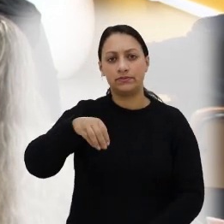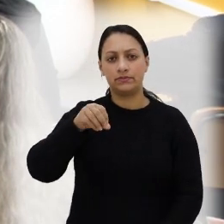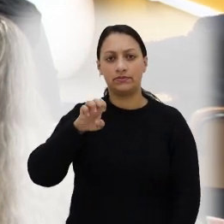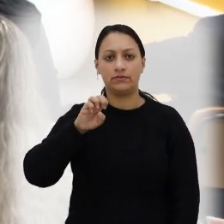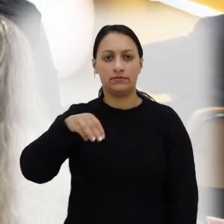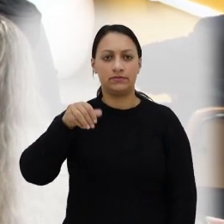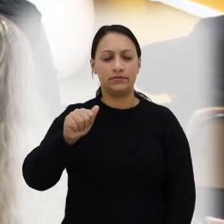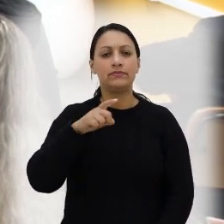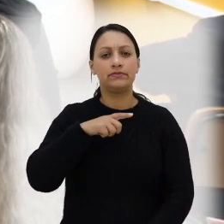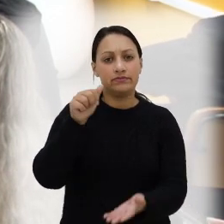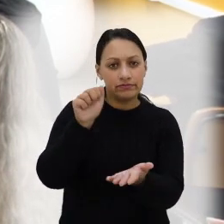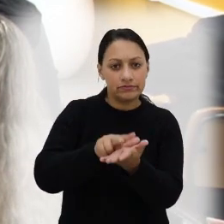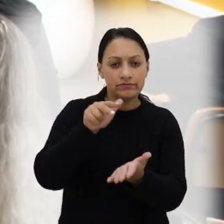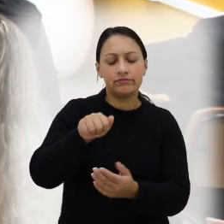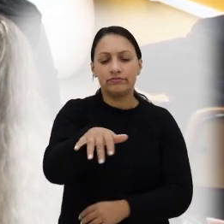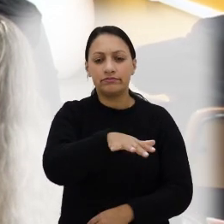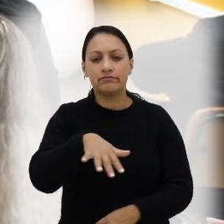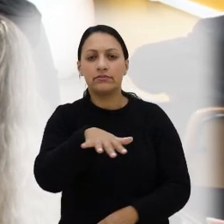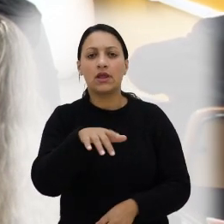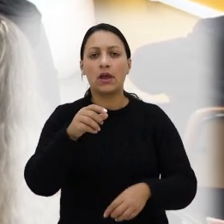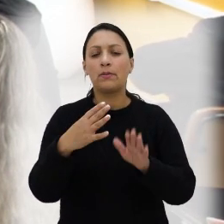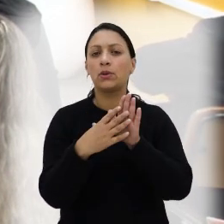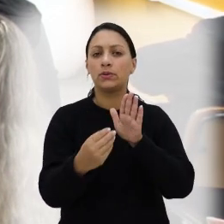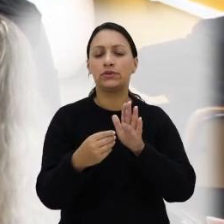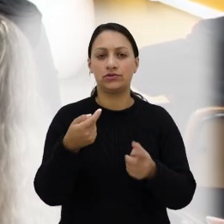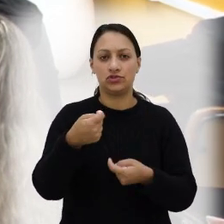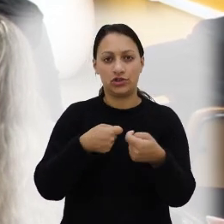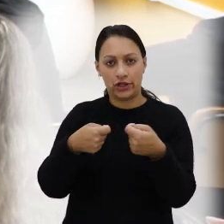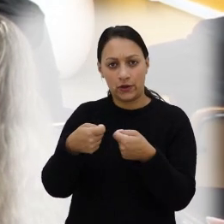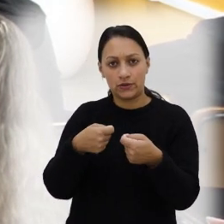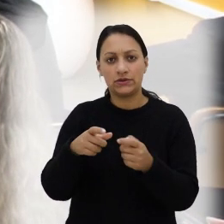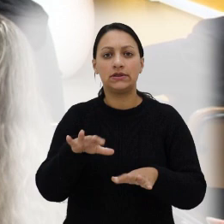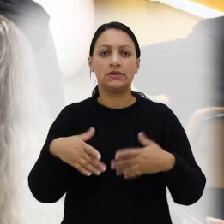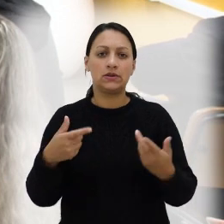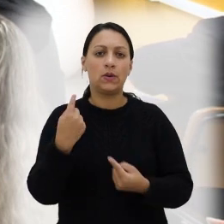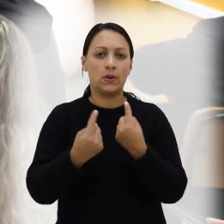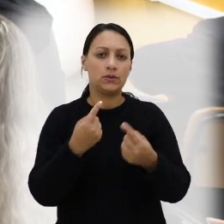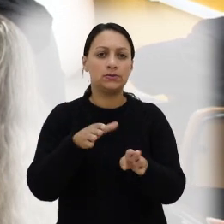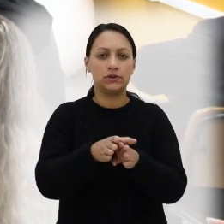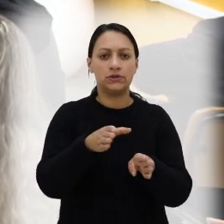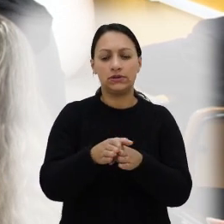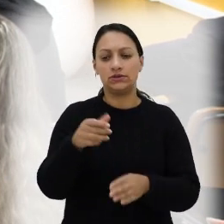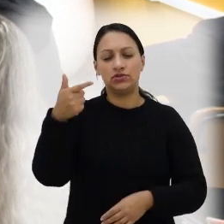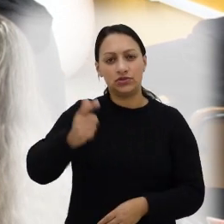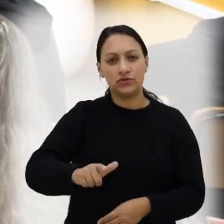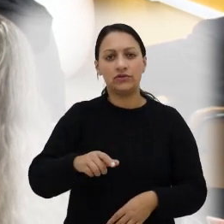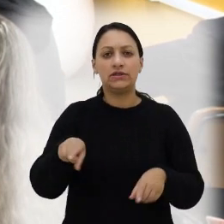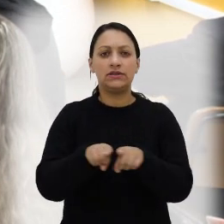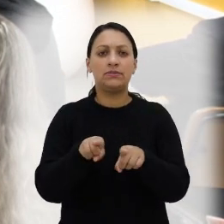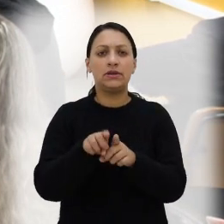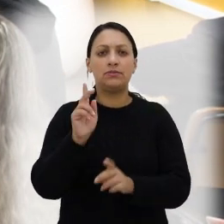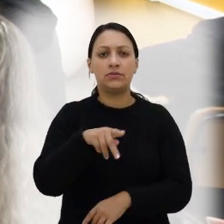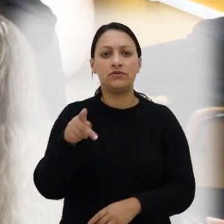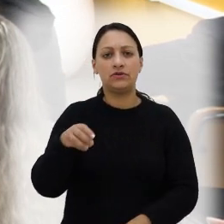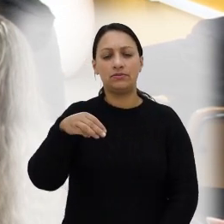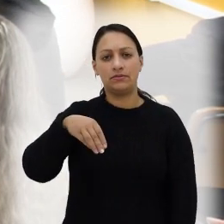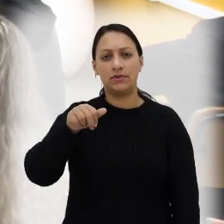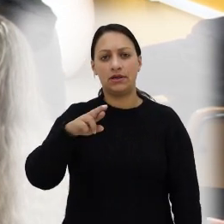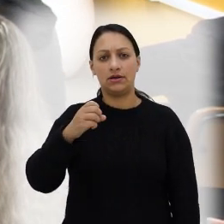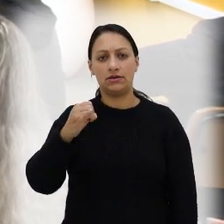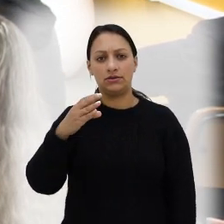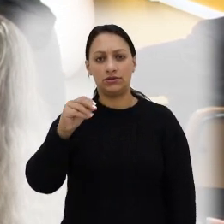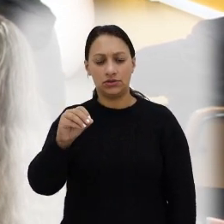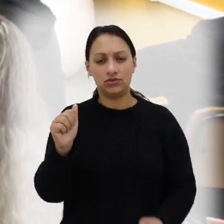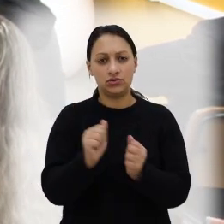de mercado e também em modelo de negócio. Então, alguns mentores se repetem. E o professor Marshall é em MVP, junto